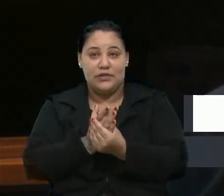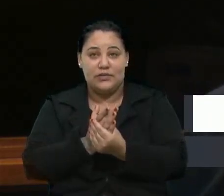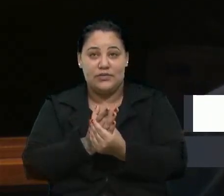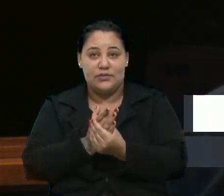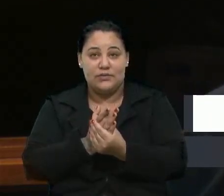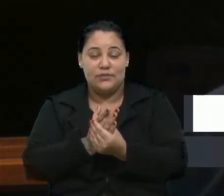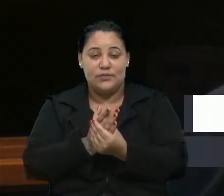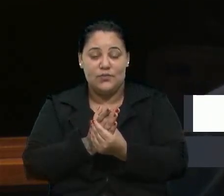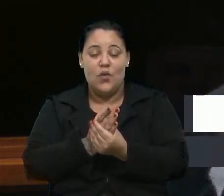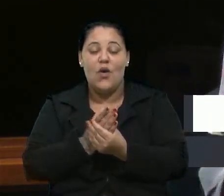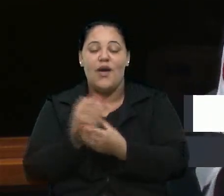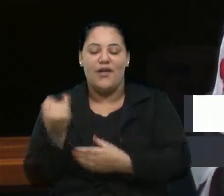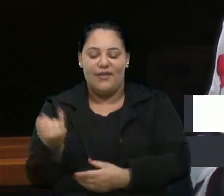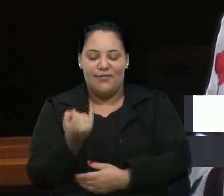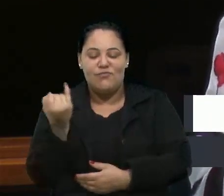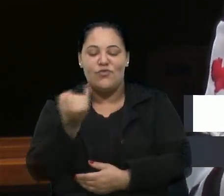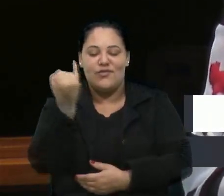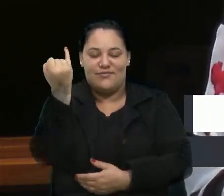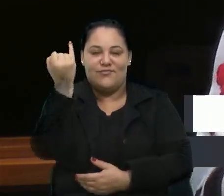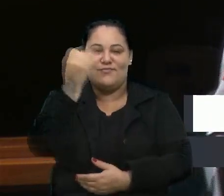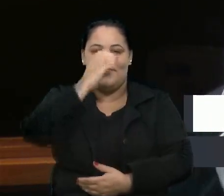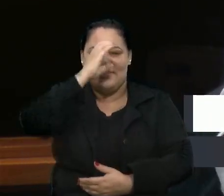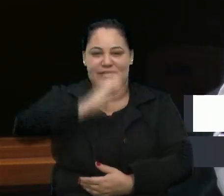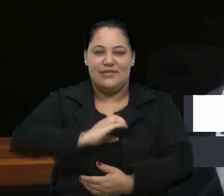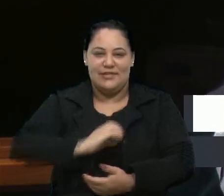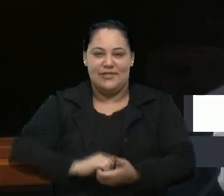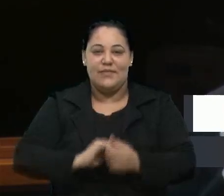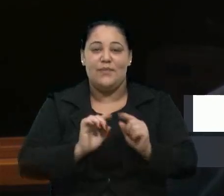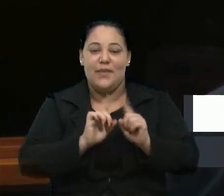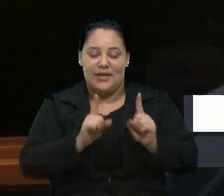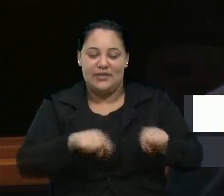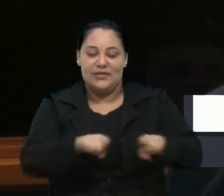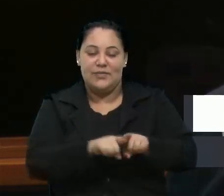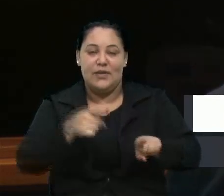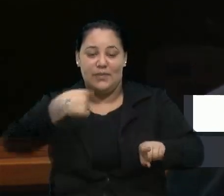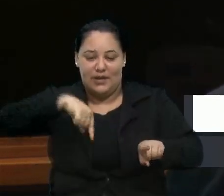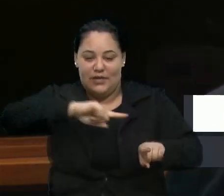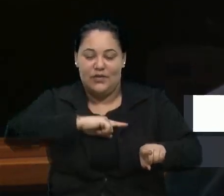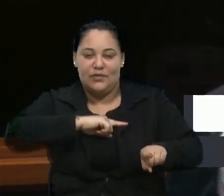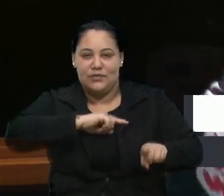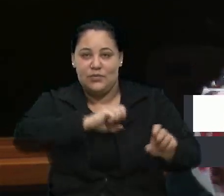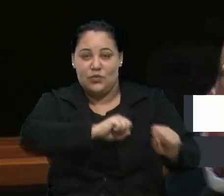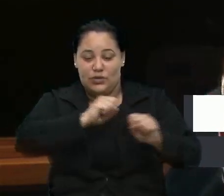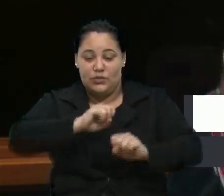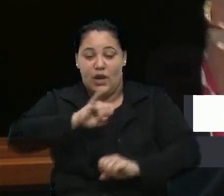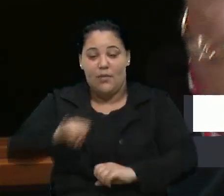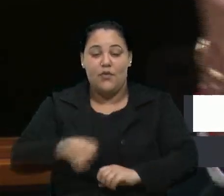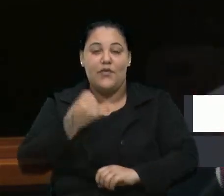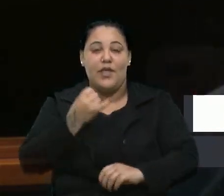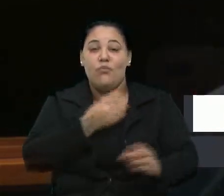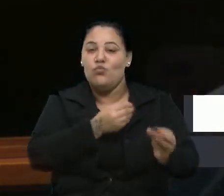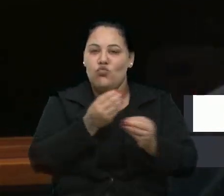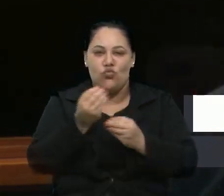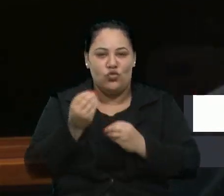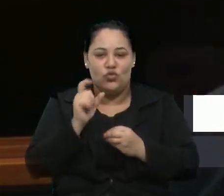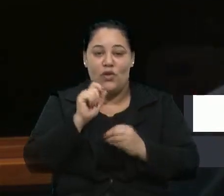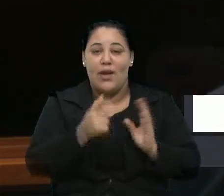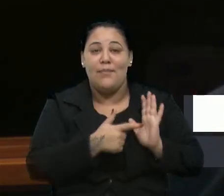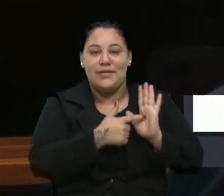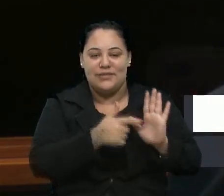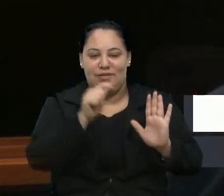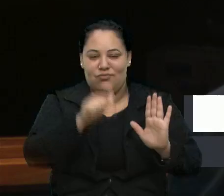para a cidadania, mas também para nós que podemos aproveitar muito do que é apresentado